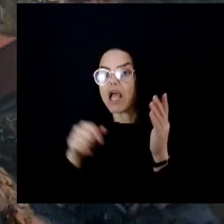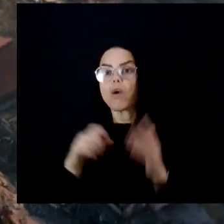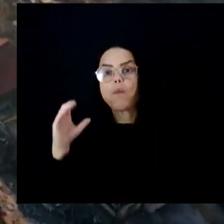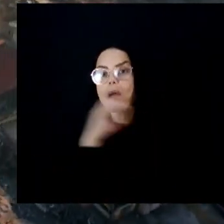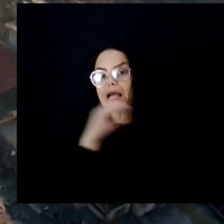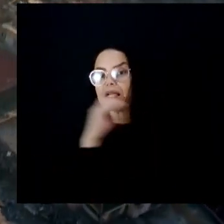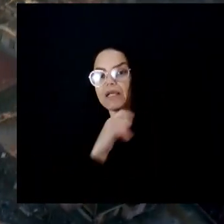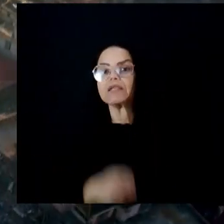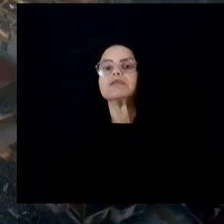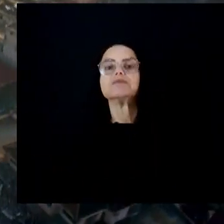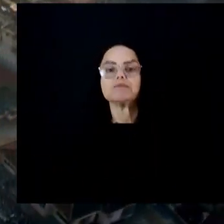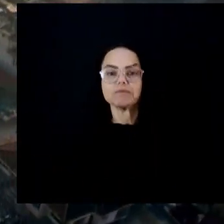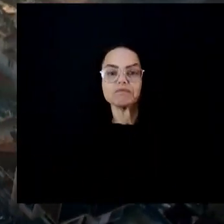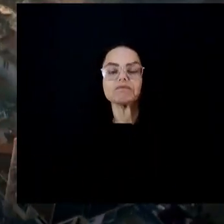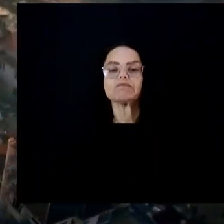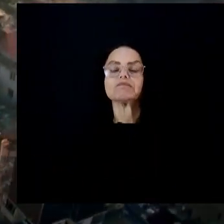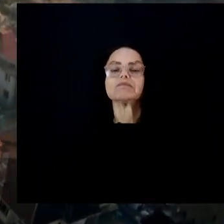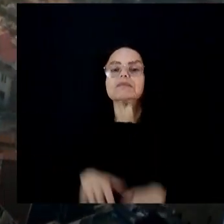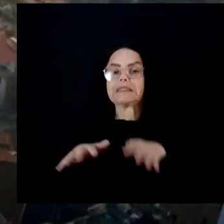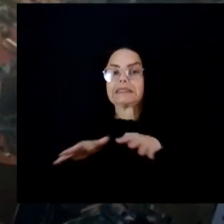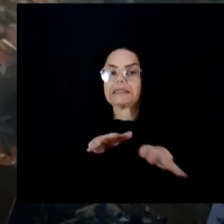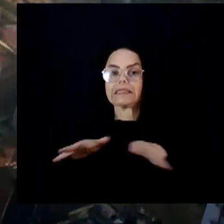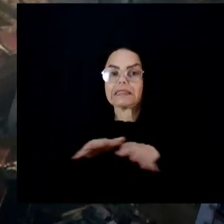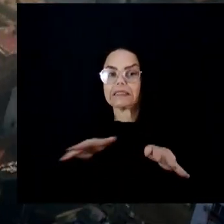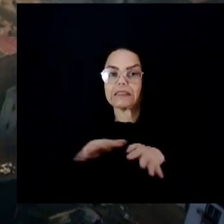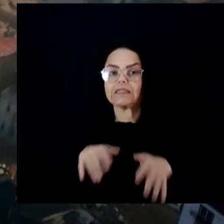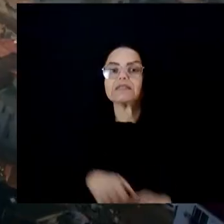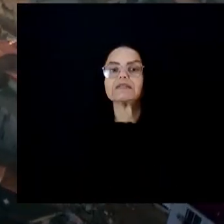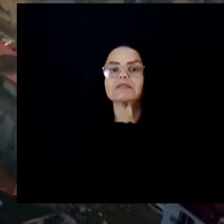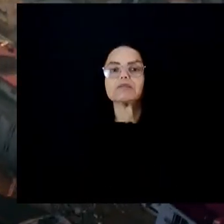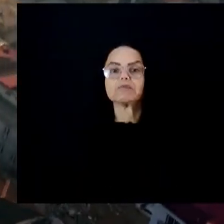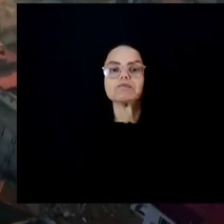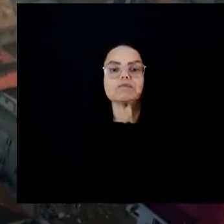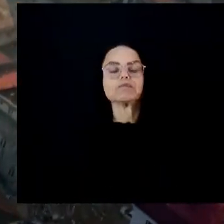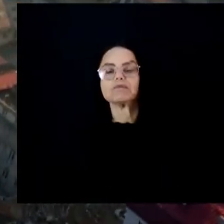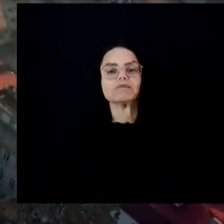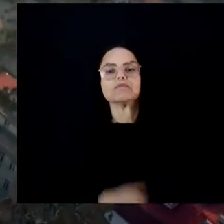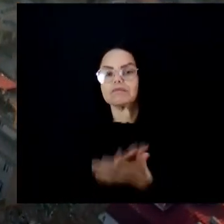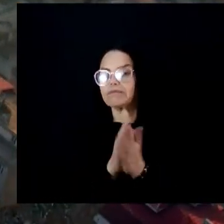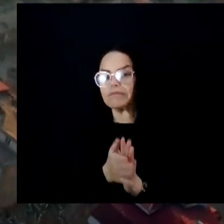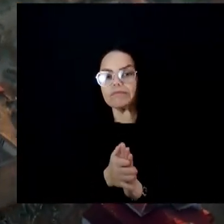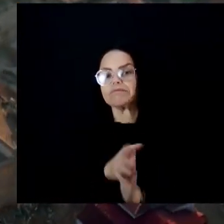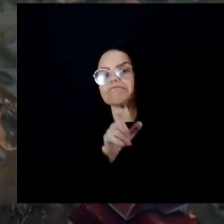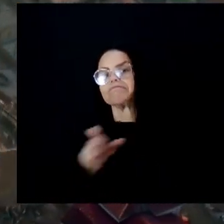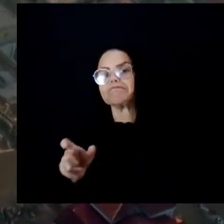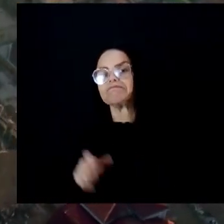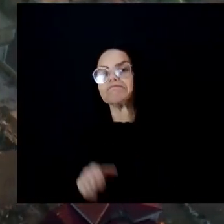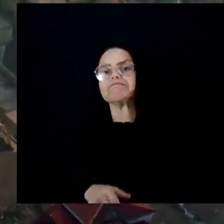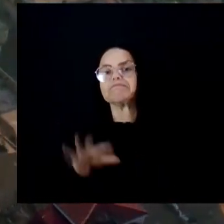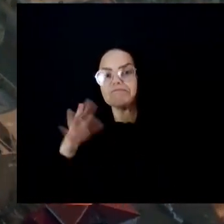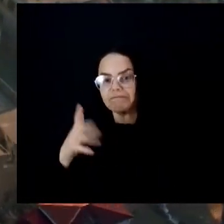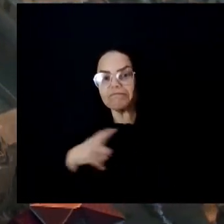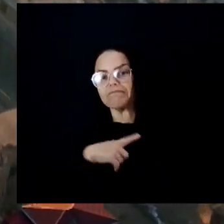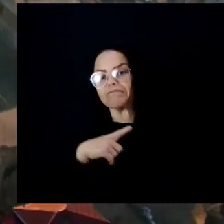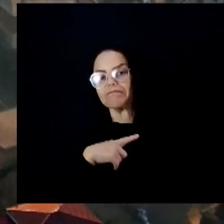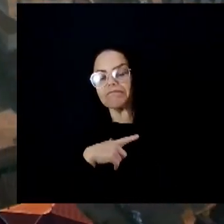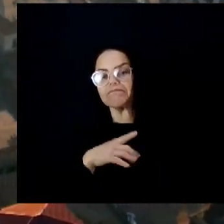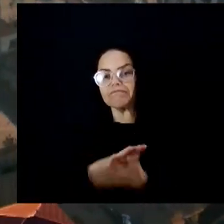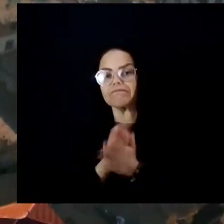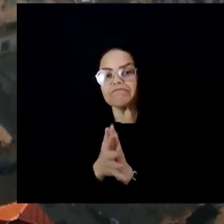que terremotos, ele não mata pessoas, né? O que acontece é que você tem destruição das